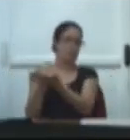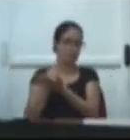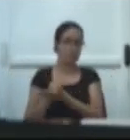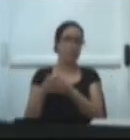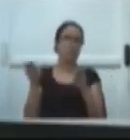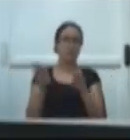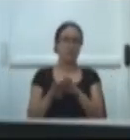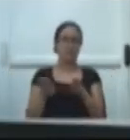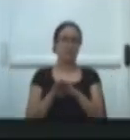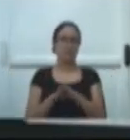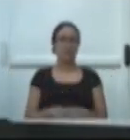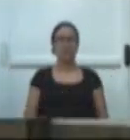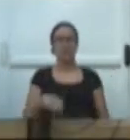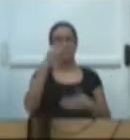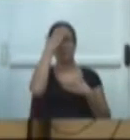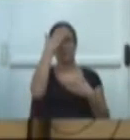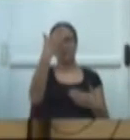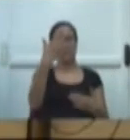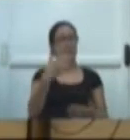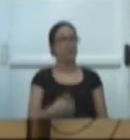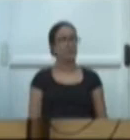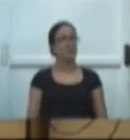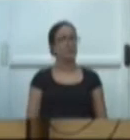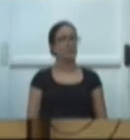também queremos reajuste real já. Obrigada!